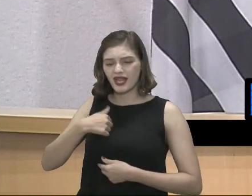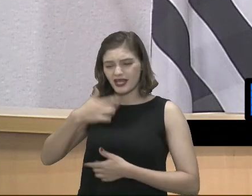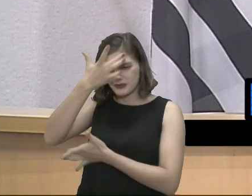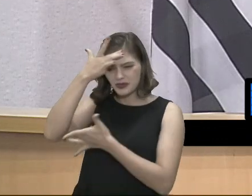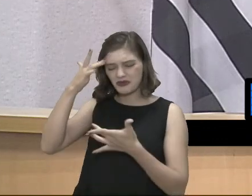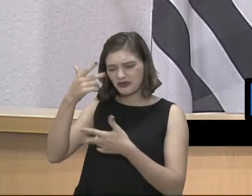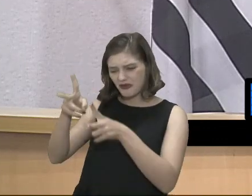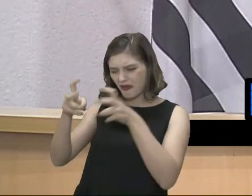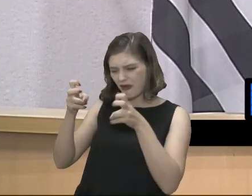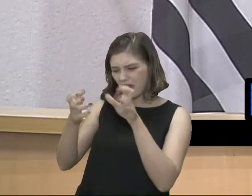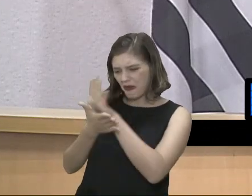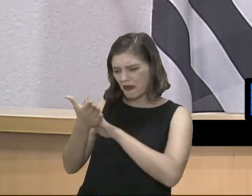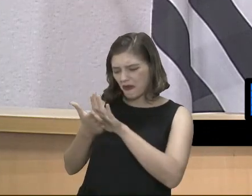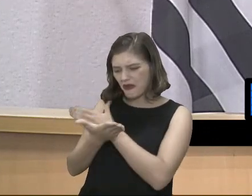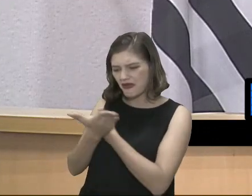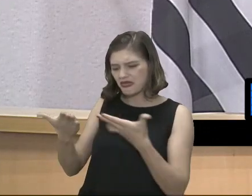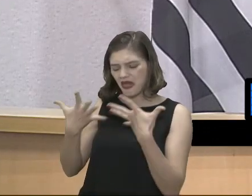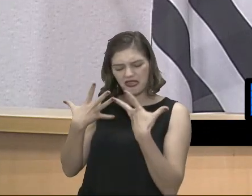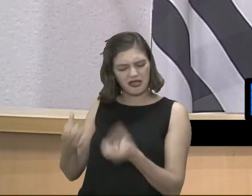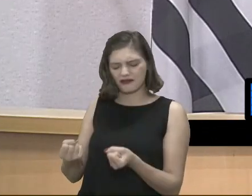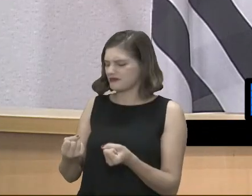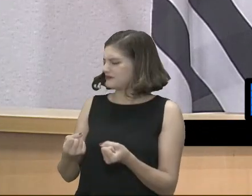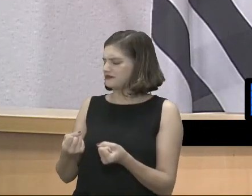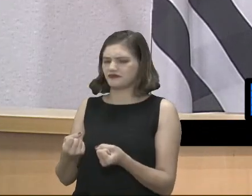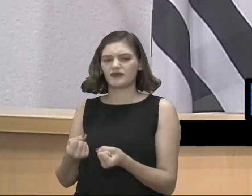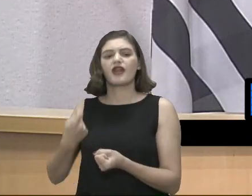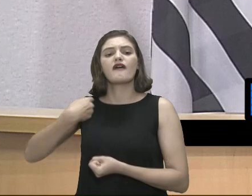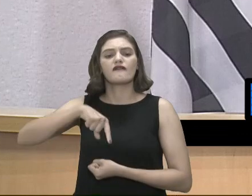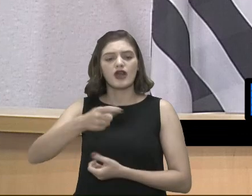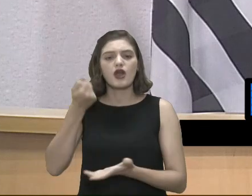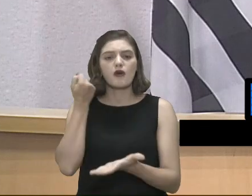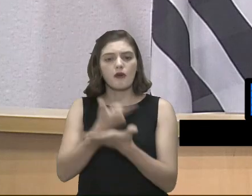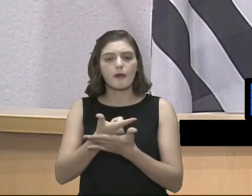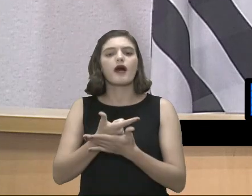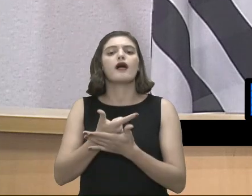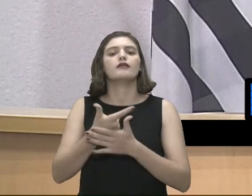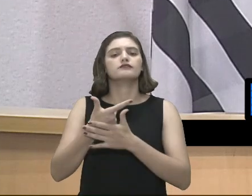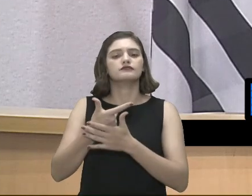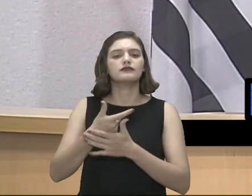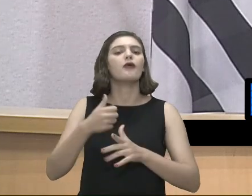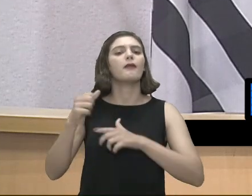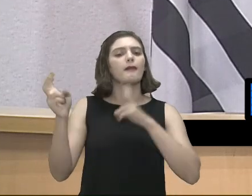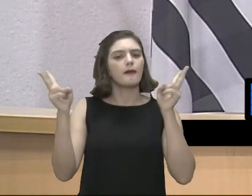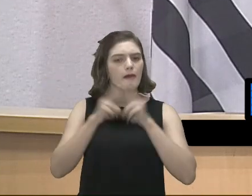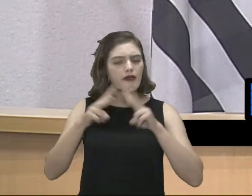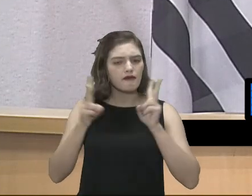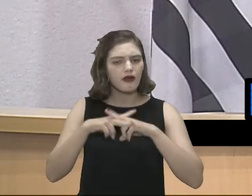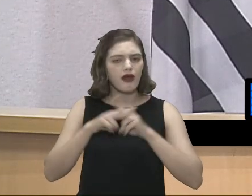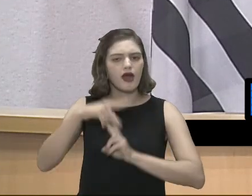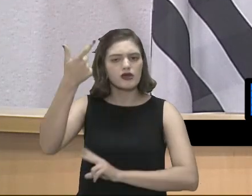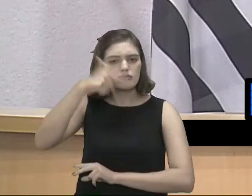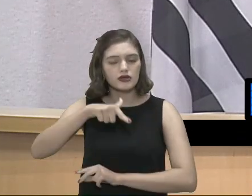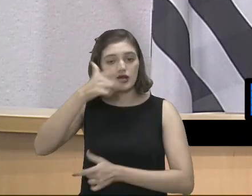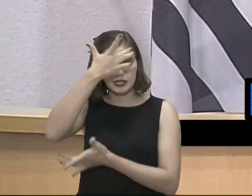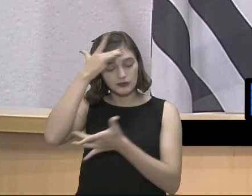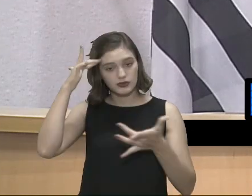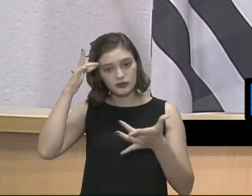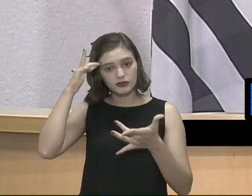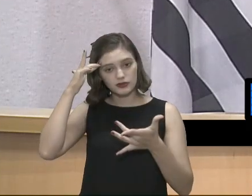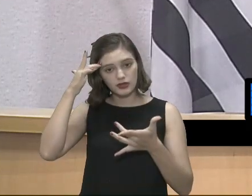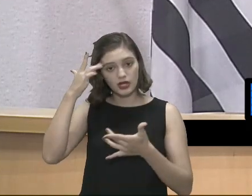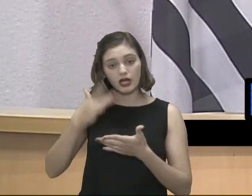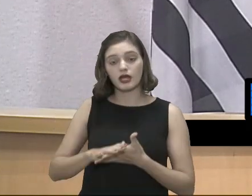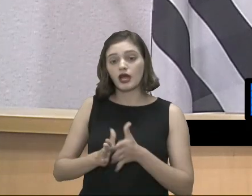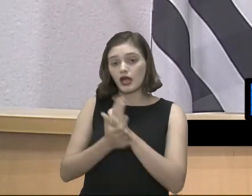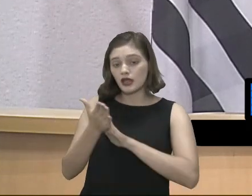Não, é, não aceita essas coisas. Daí vai eu comprar briga de novo. E assim, as pessoas da infectologia, nada contra